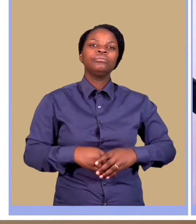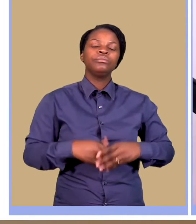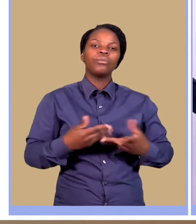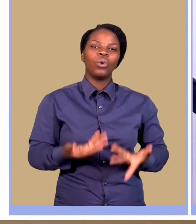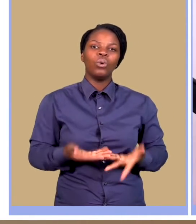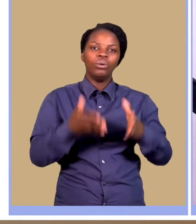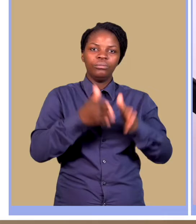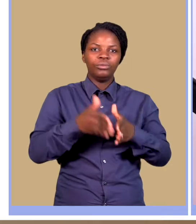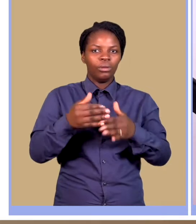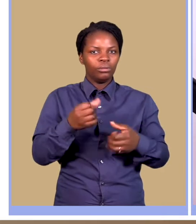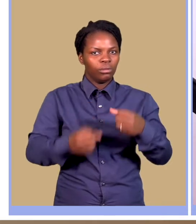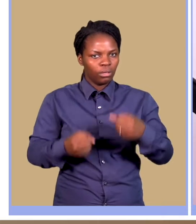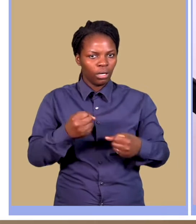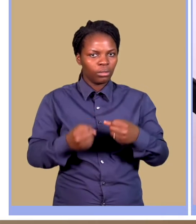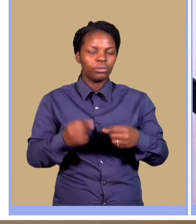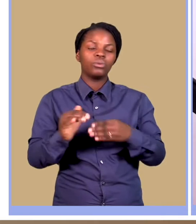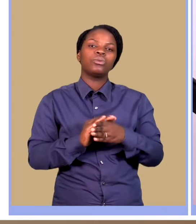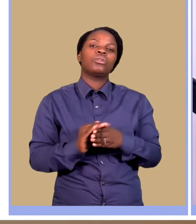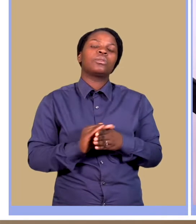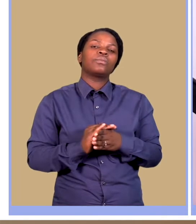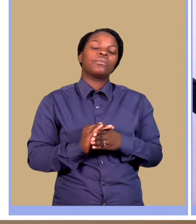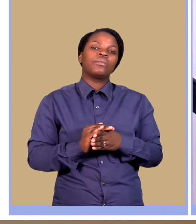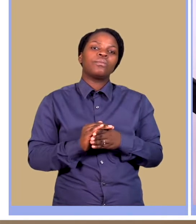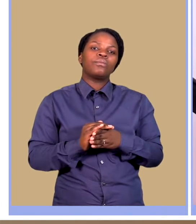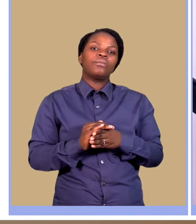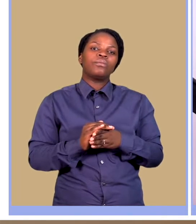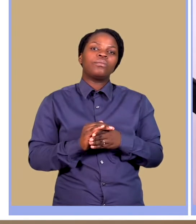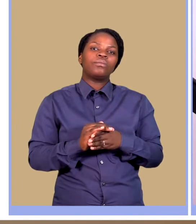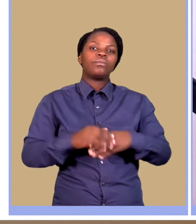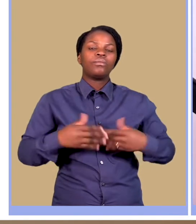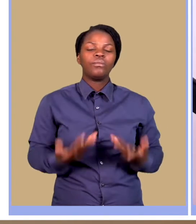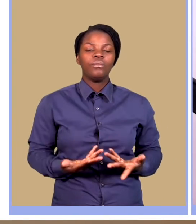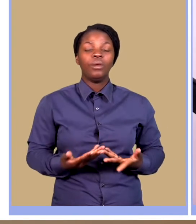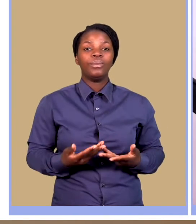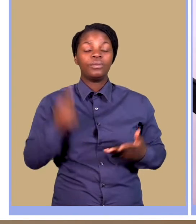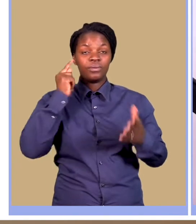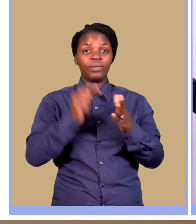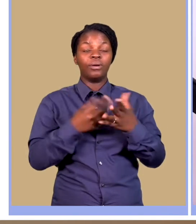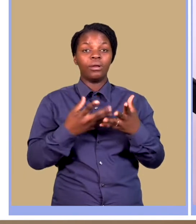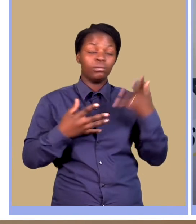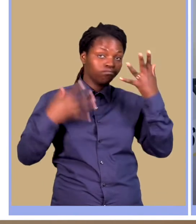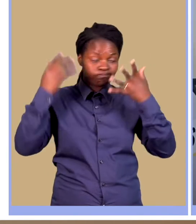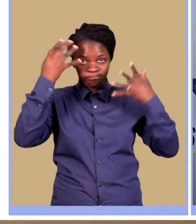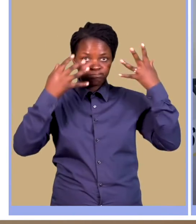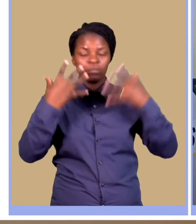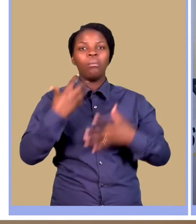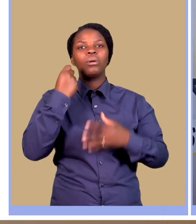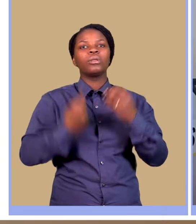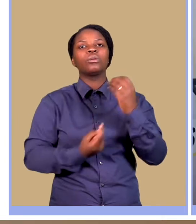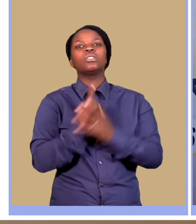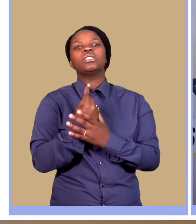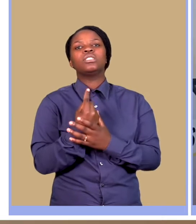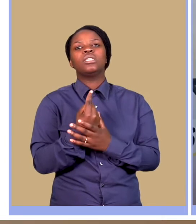próprio automobilista. Então, isso pode causar distração e de alguma forma não haver alguma sinalização. Ou seja, imaginemos numa rua em que